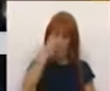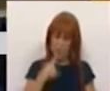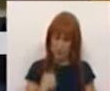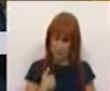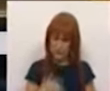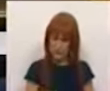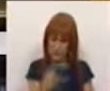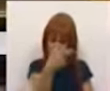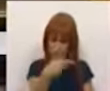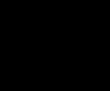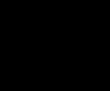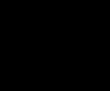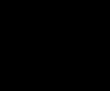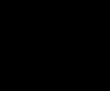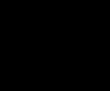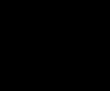Primeiro-Ministro.